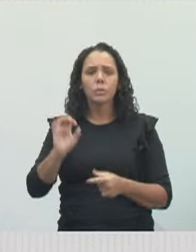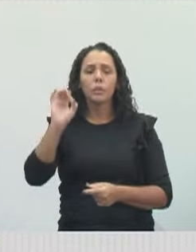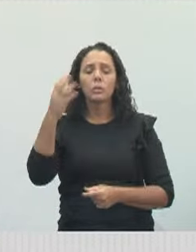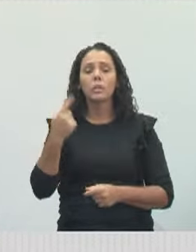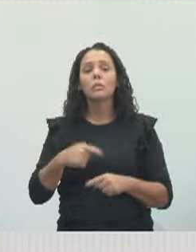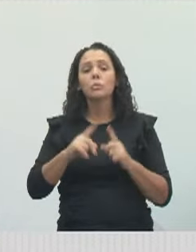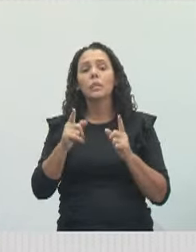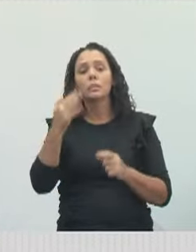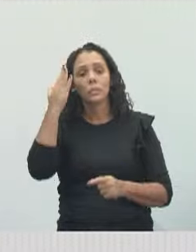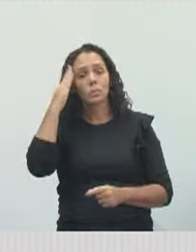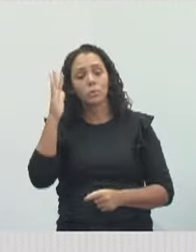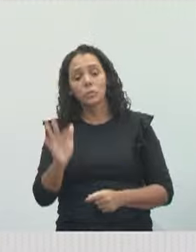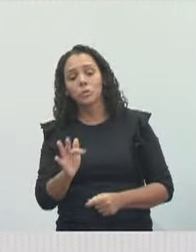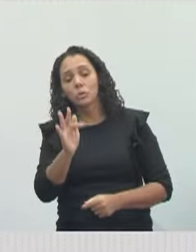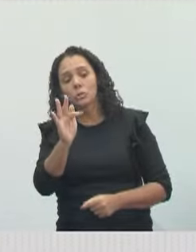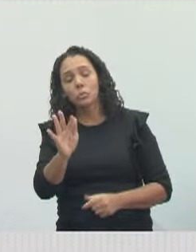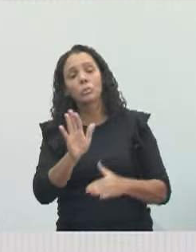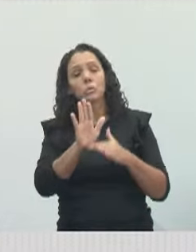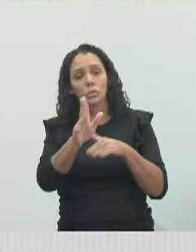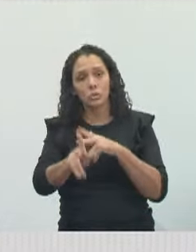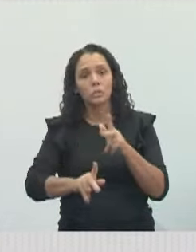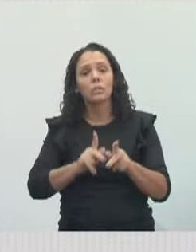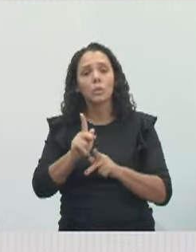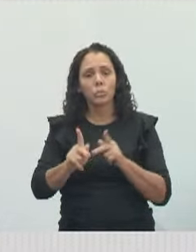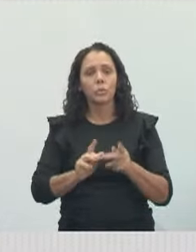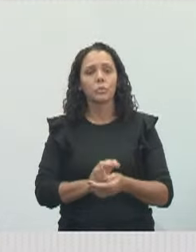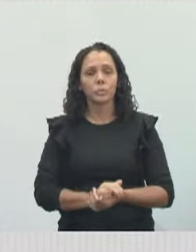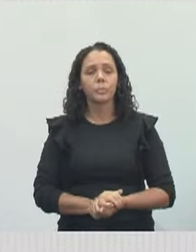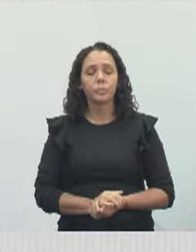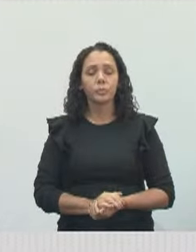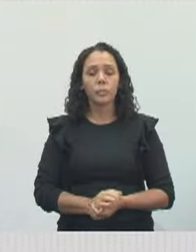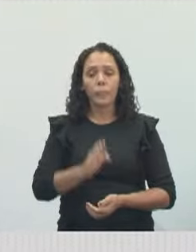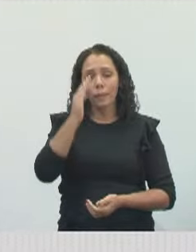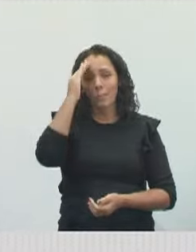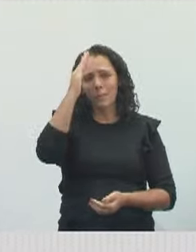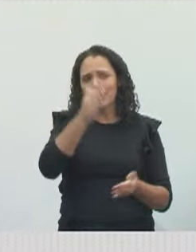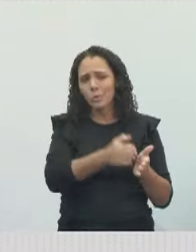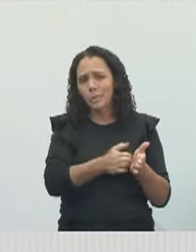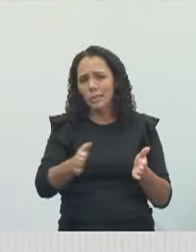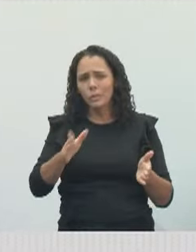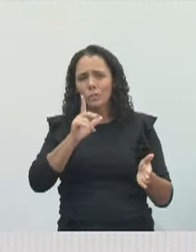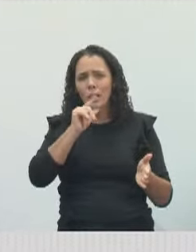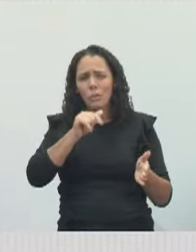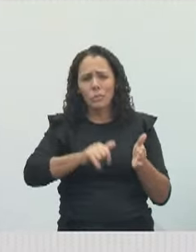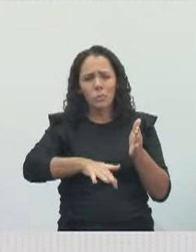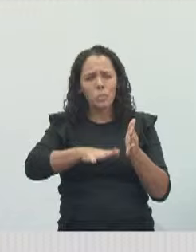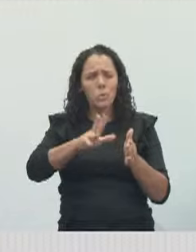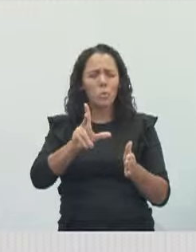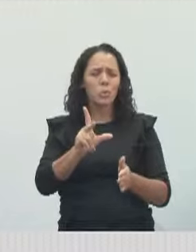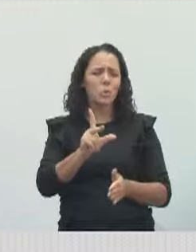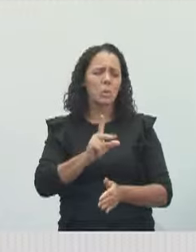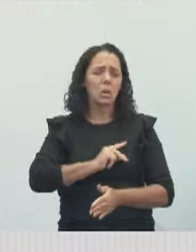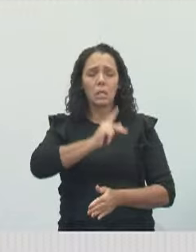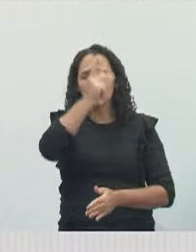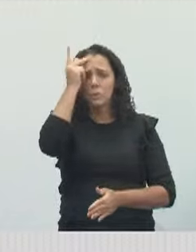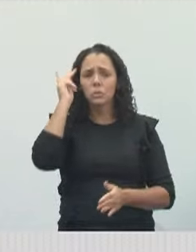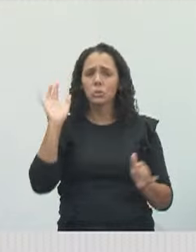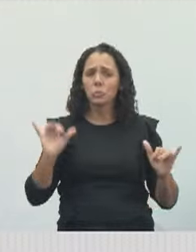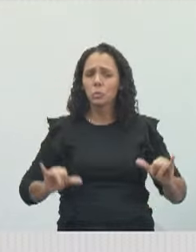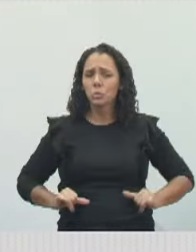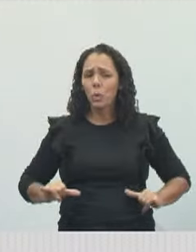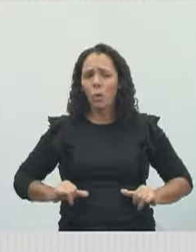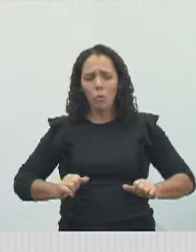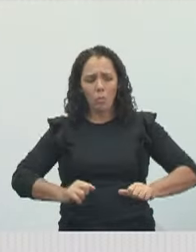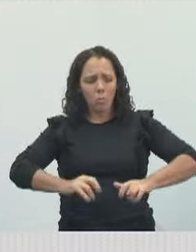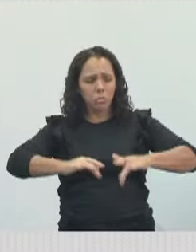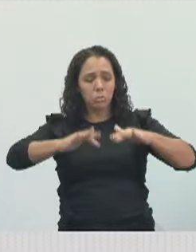mas a gente sabe que lá na frente é para ajudar o povo e a população. Principalmente período de enchente, né? Que, nossa senhora, o pessoal sofre aqui no período de enchente,